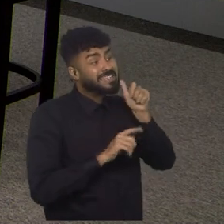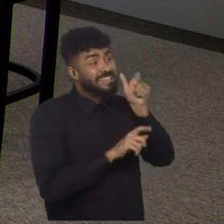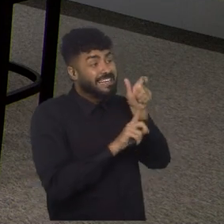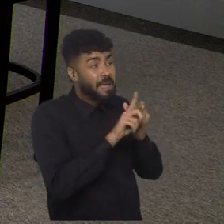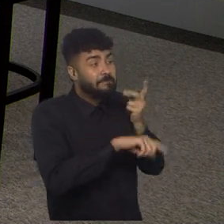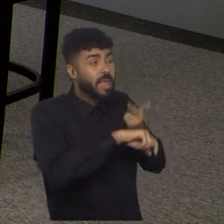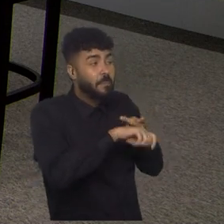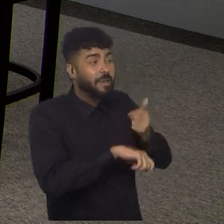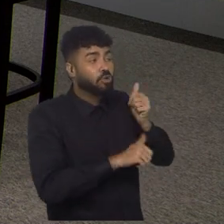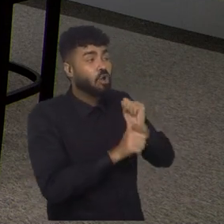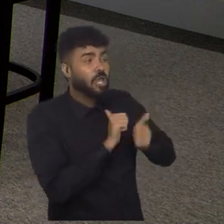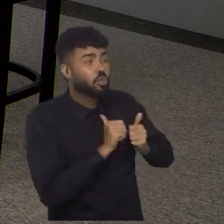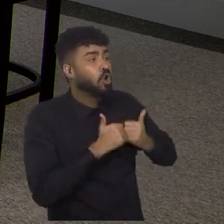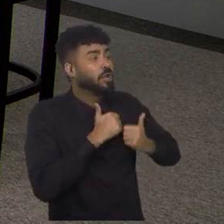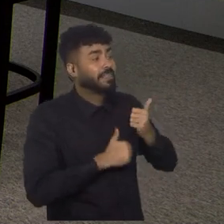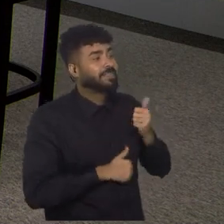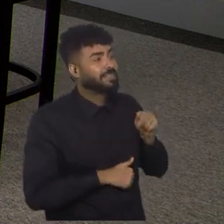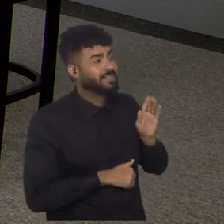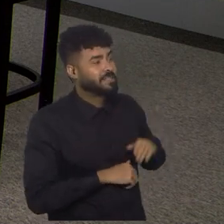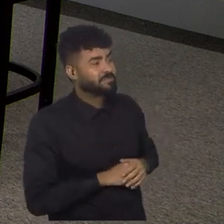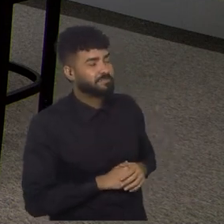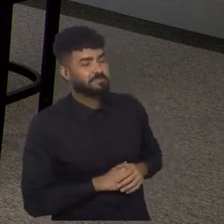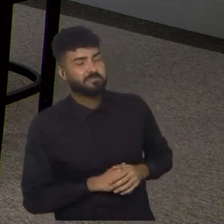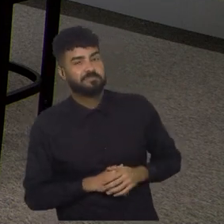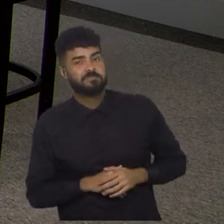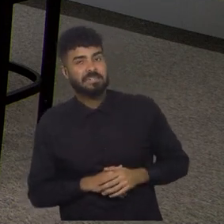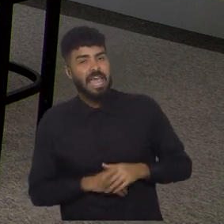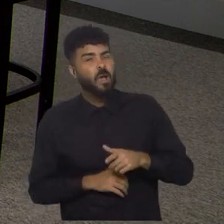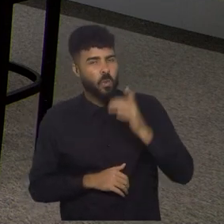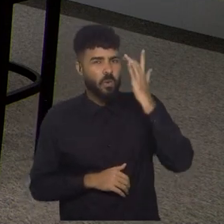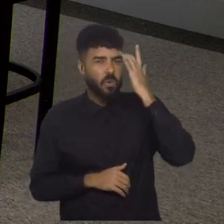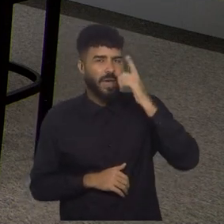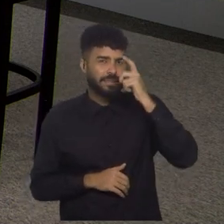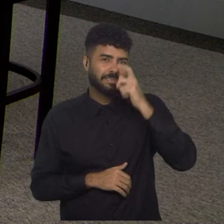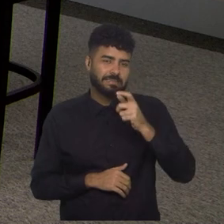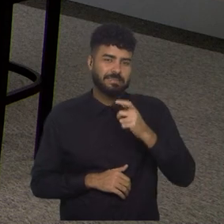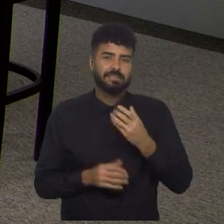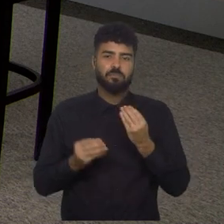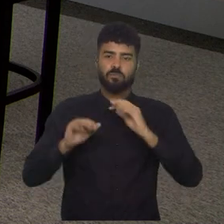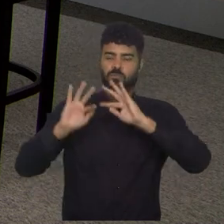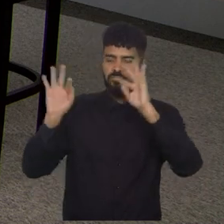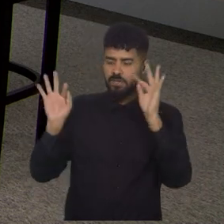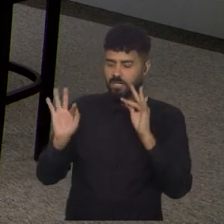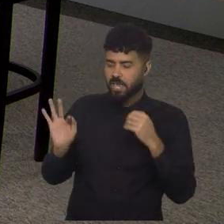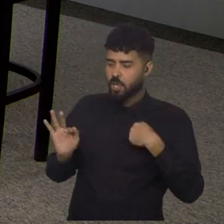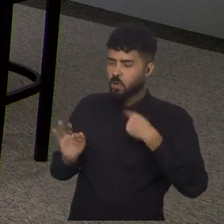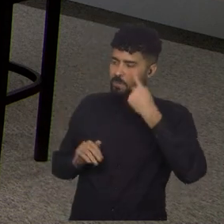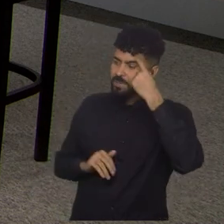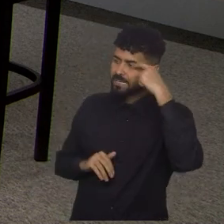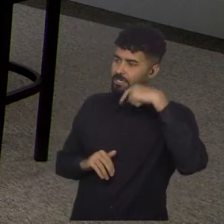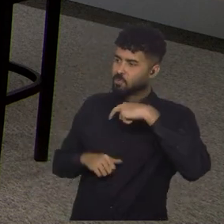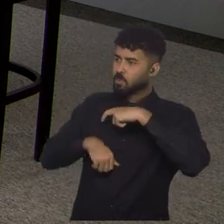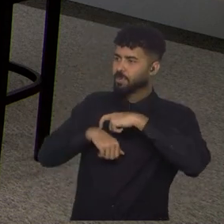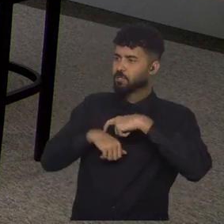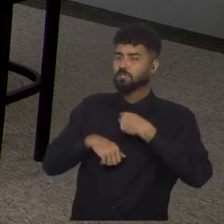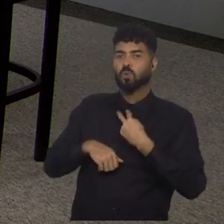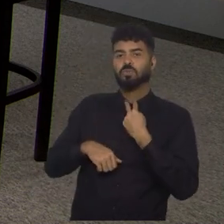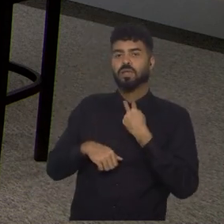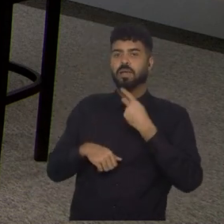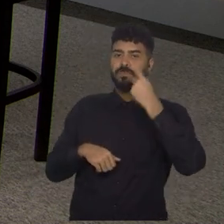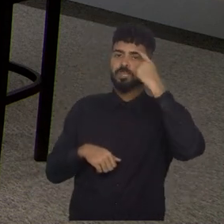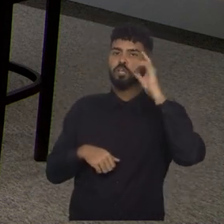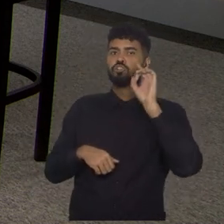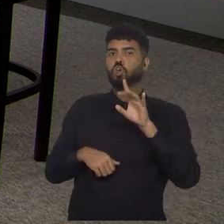quem? Eu acho muito interessante e fico muito feliz em chegar nesse ponto de não mais colocar os